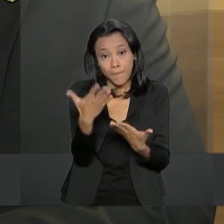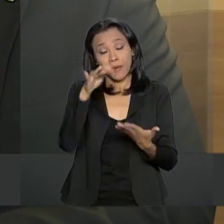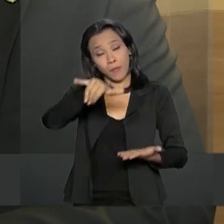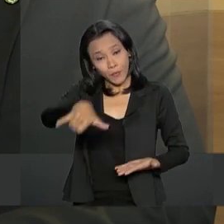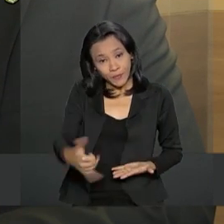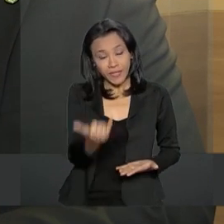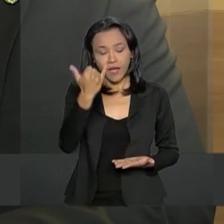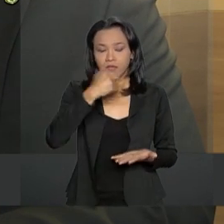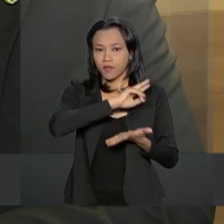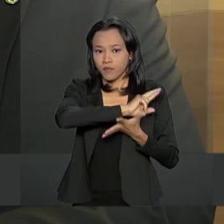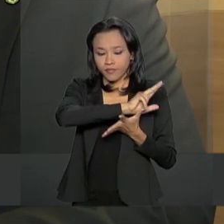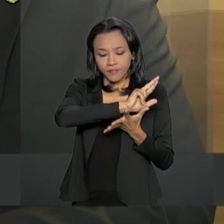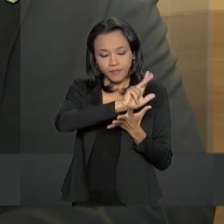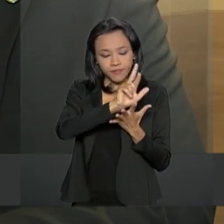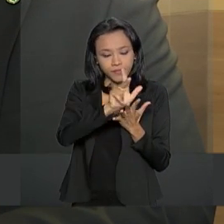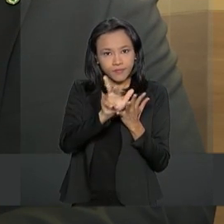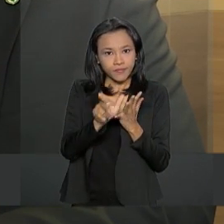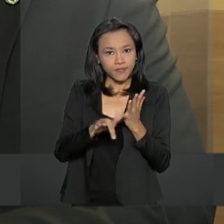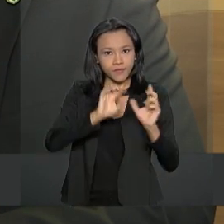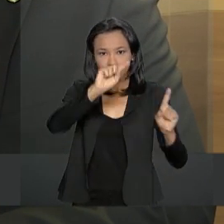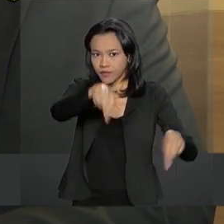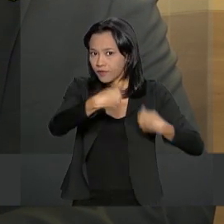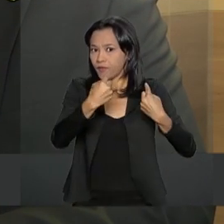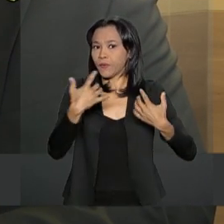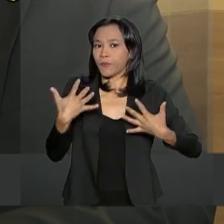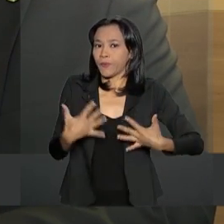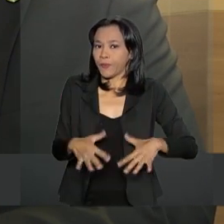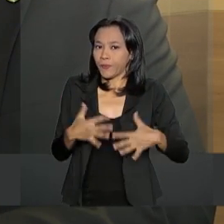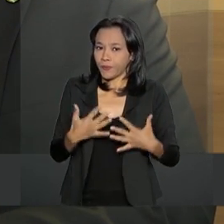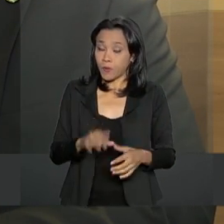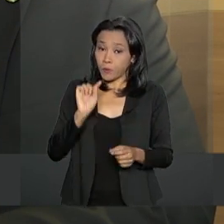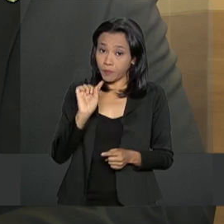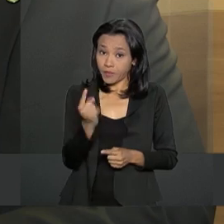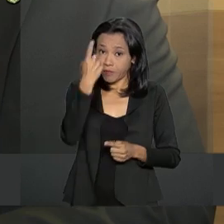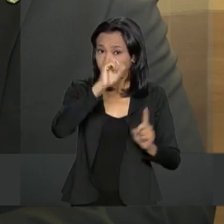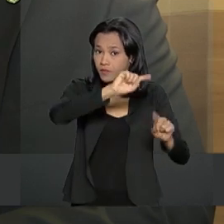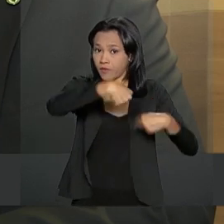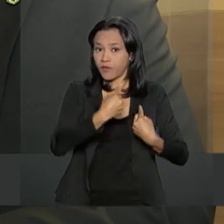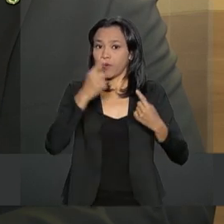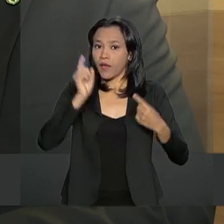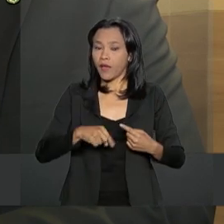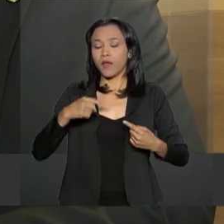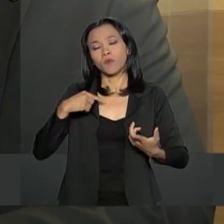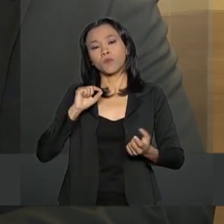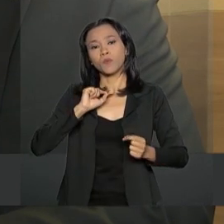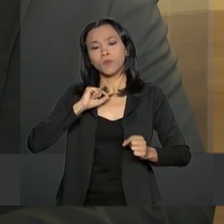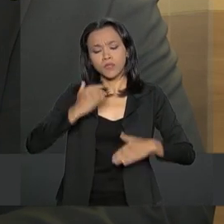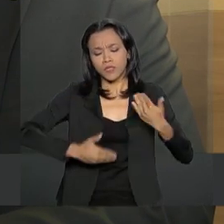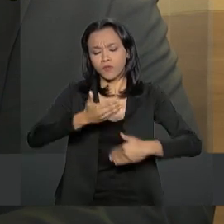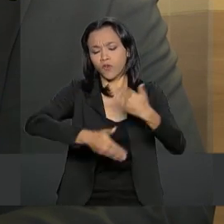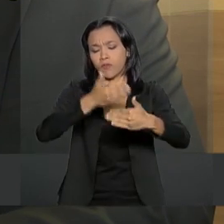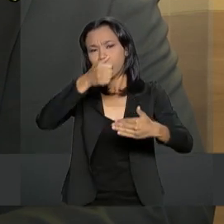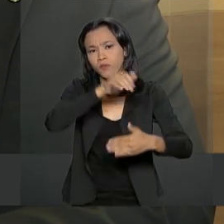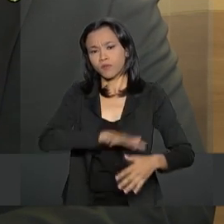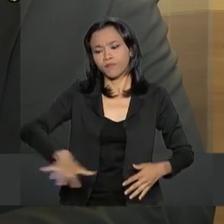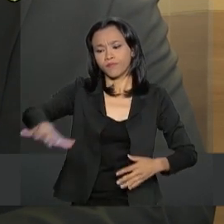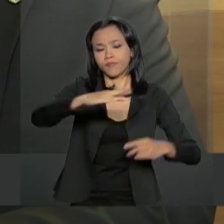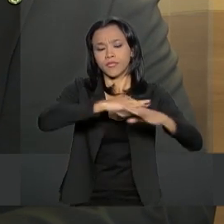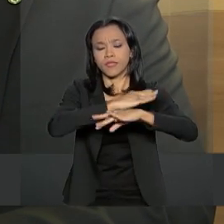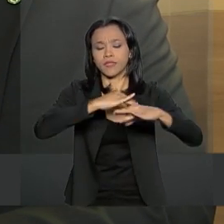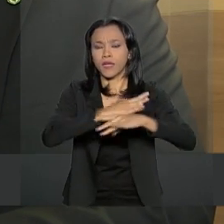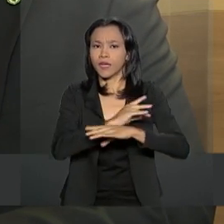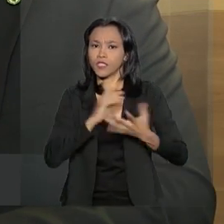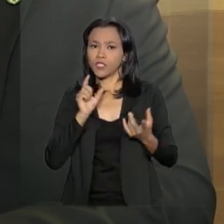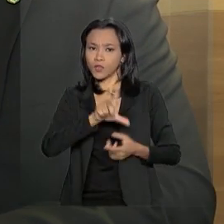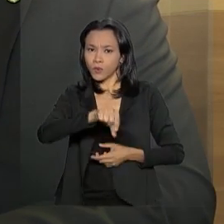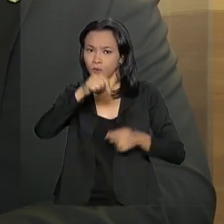Desafios são inúmeros, oportunidades também. O primeiro desafio é desenvolvimento regional e urbano, conseguir investir no local